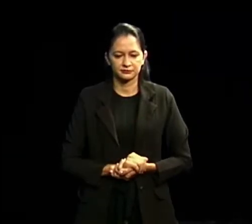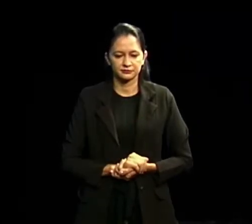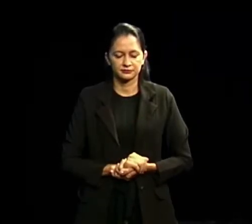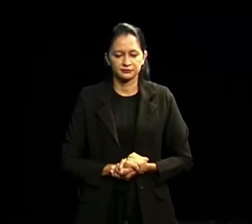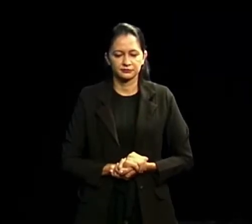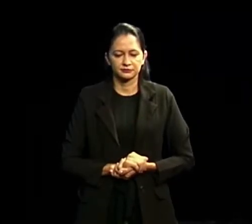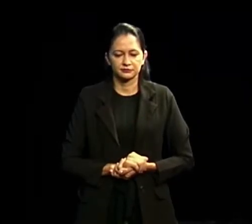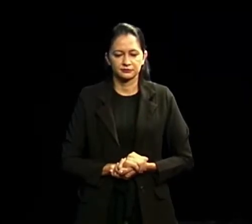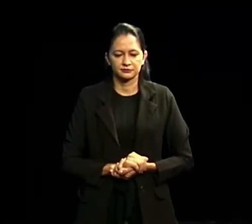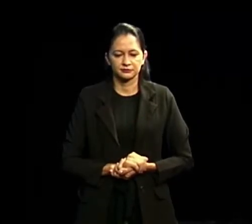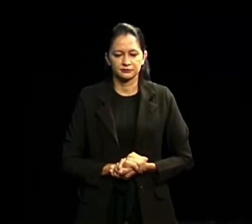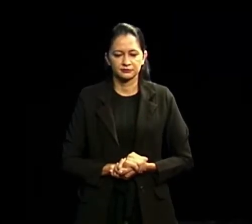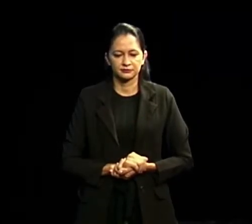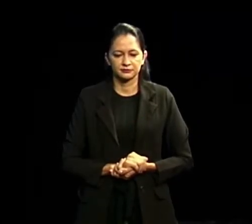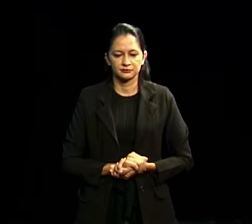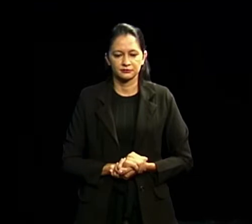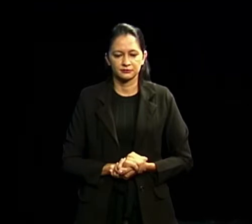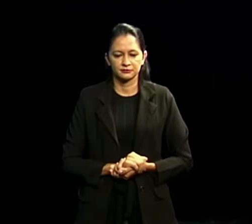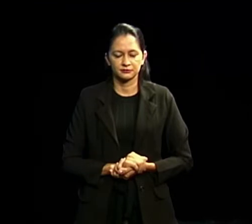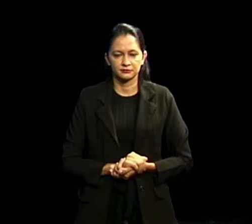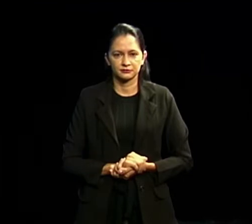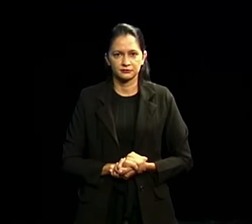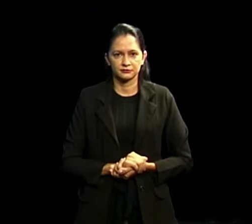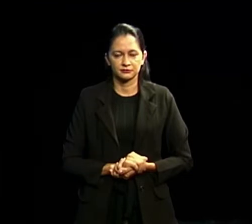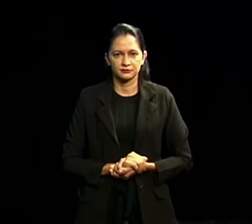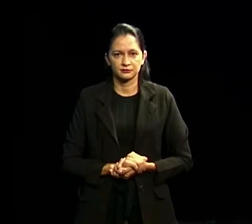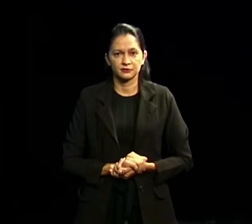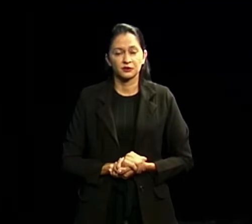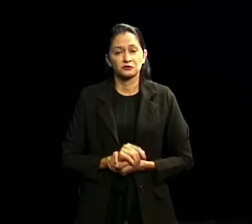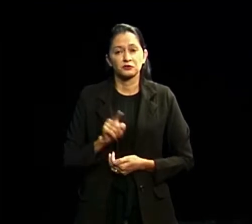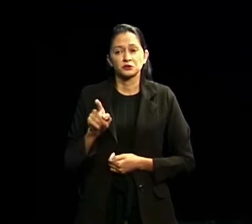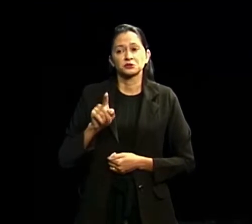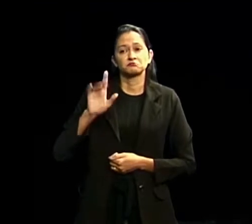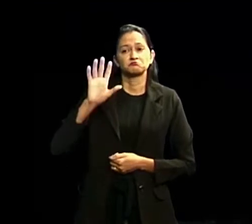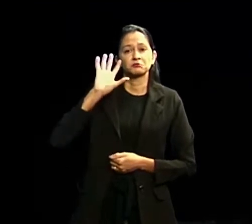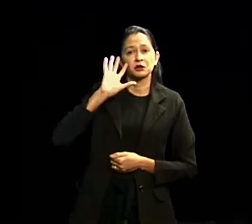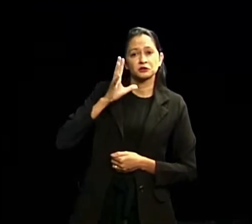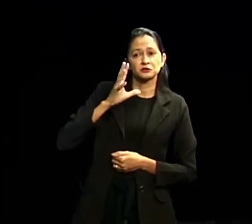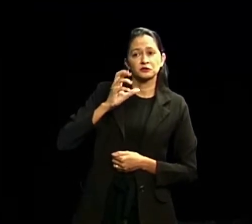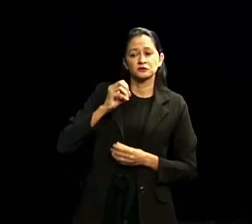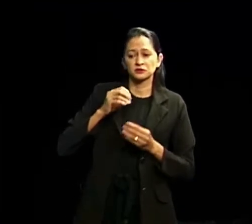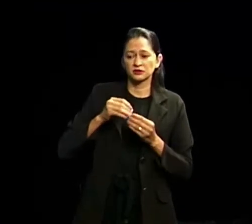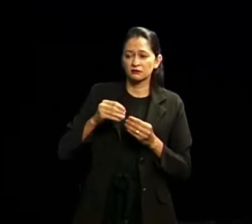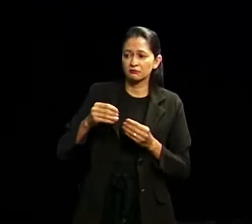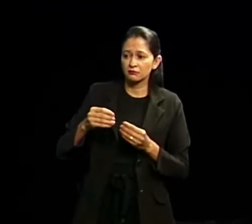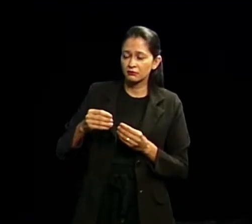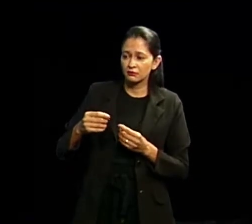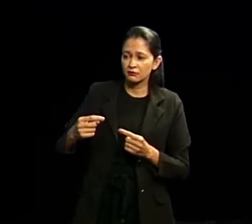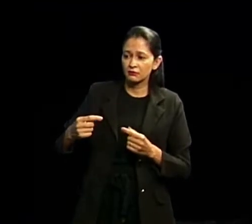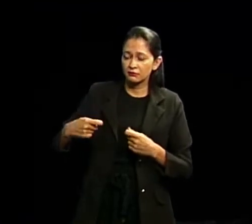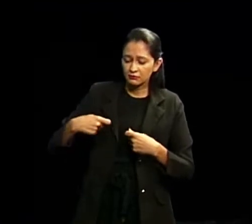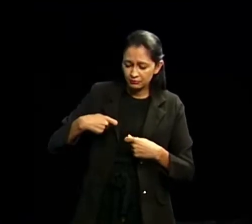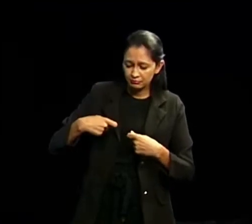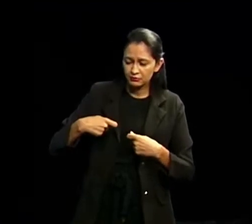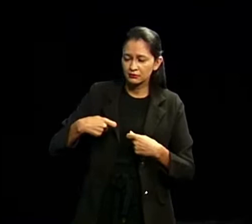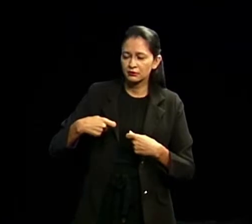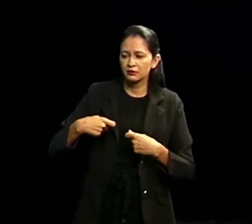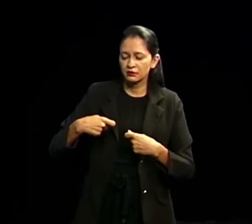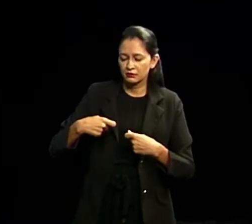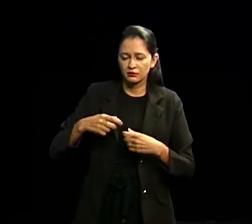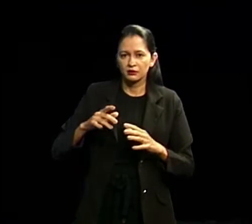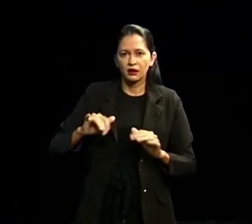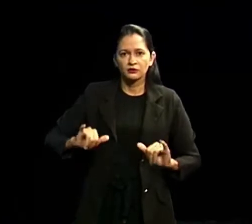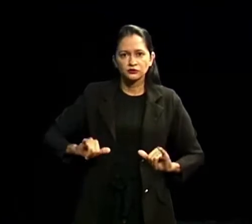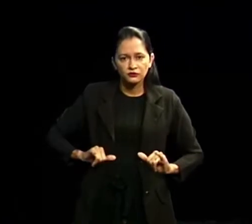melhor. Sim. Você escolhe se vai perder por causa disso, ou aprender